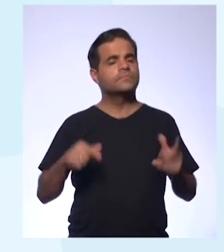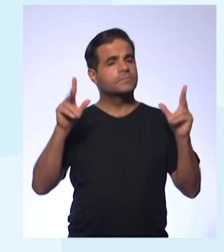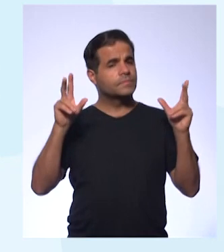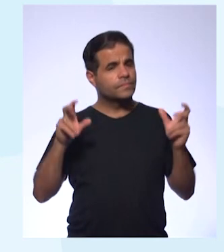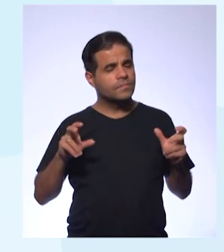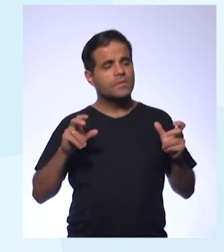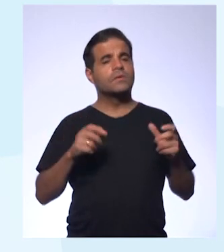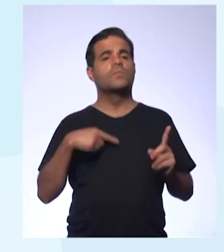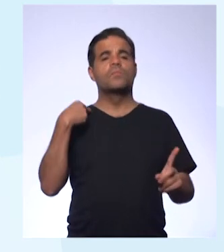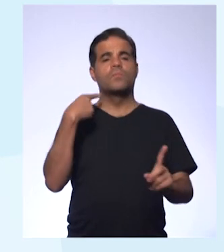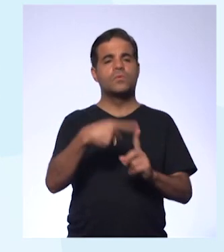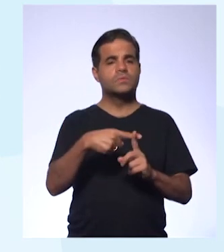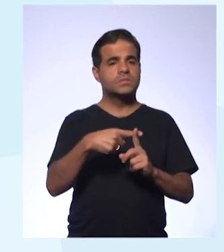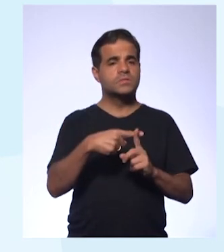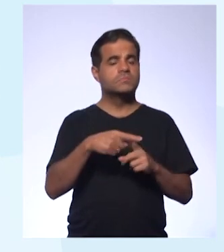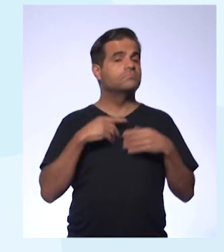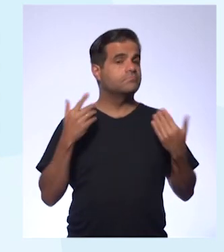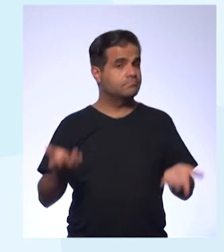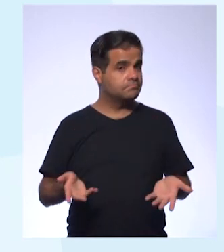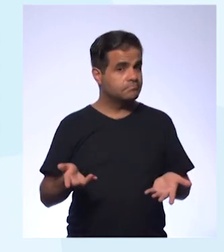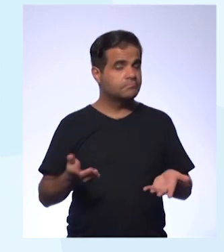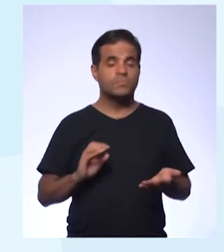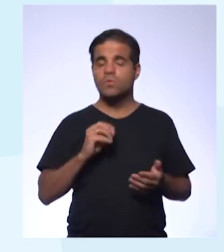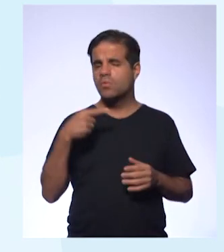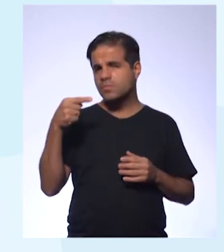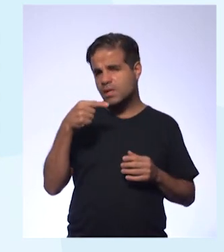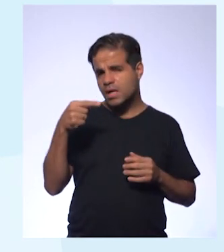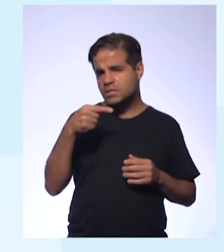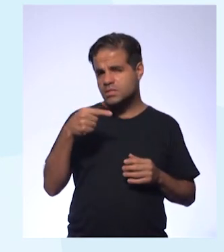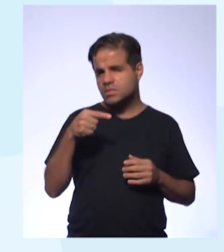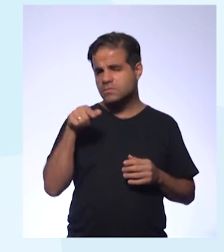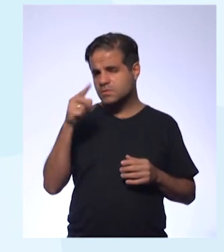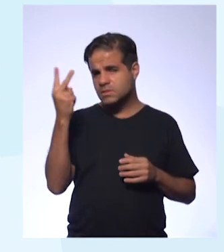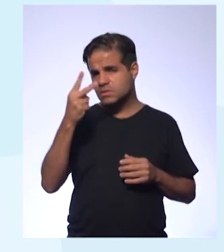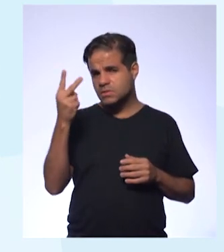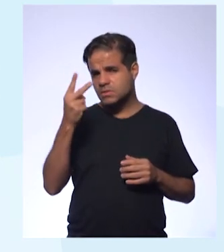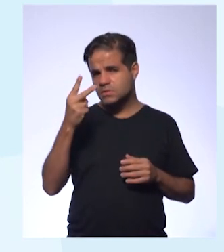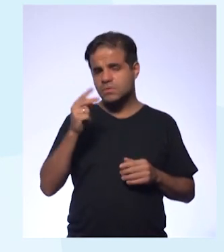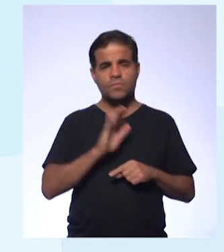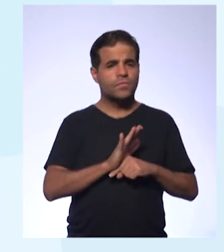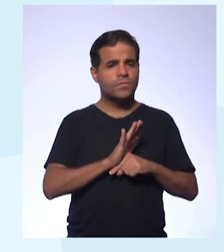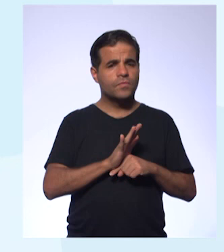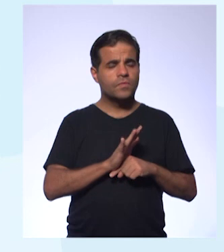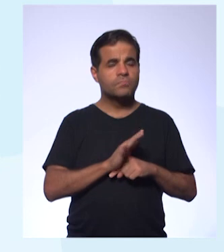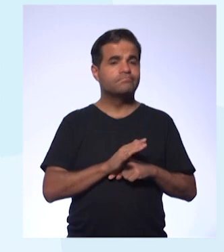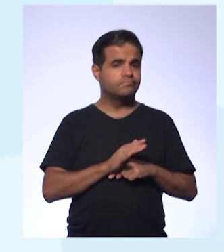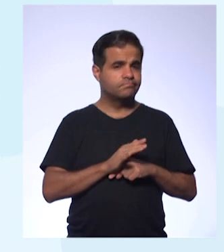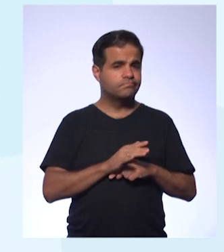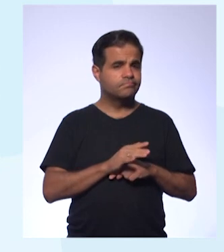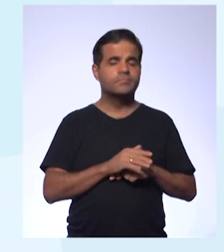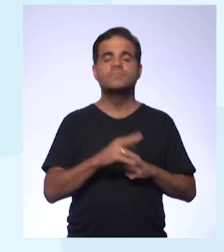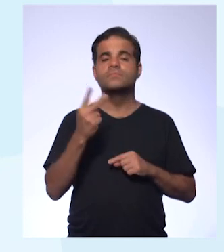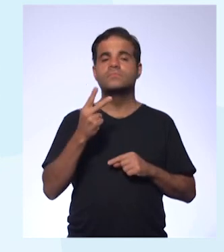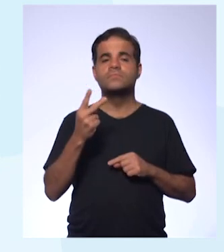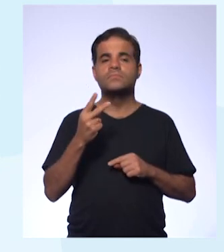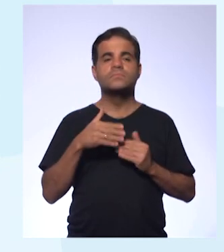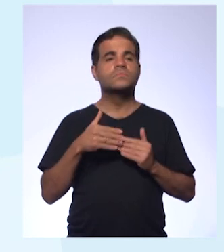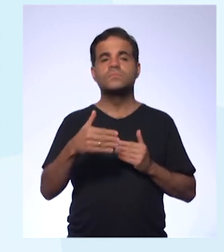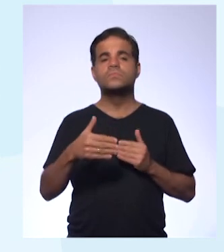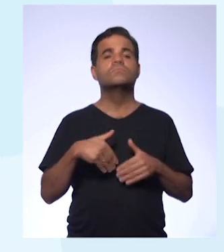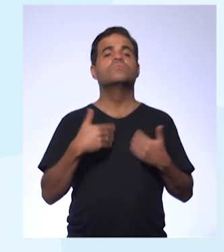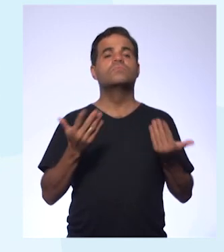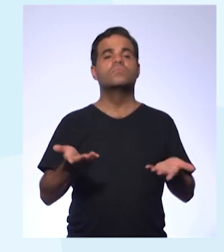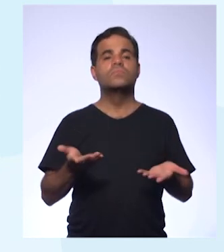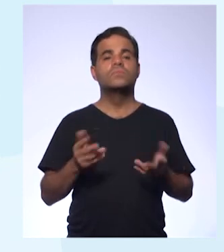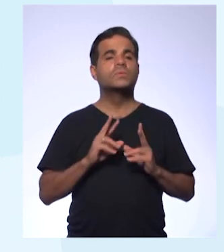aspectos positivos ou negativos nesse segundo filme? Nessa segunda resenha, na verdade. Quais